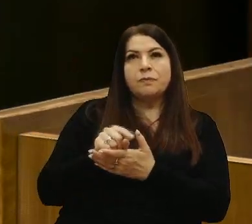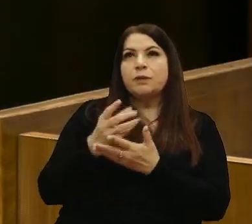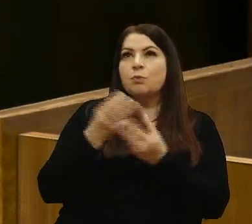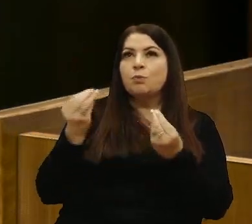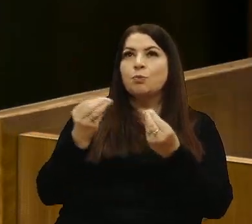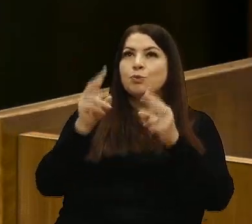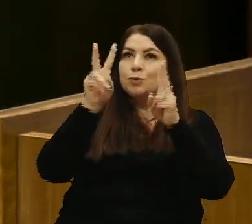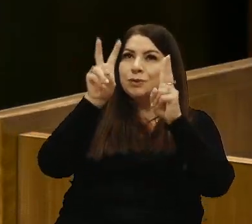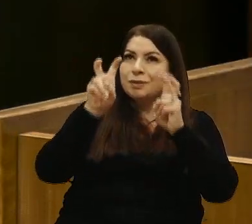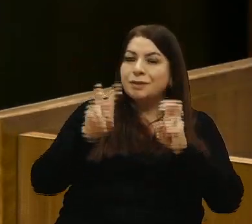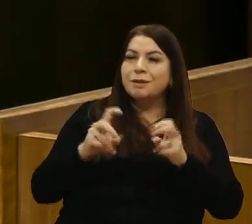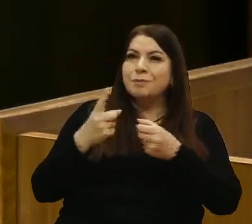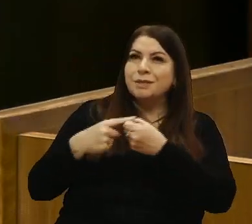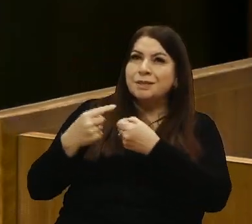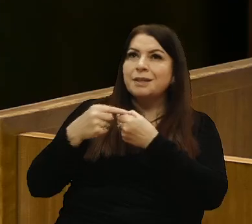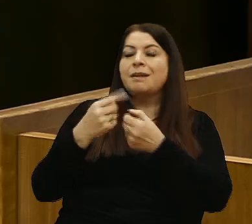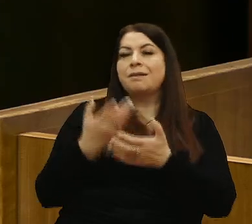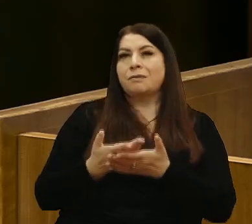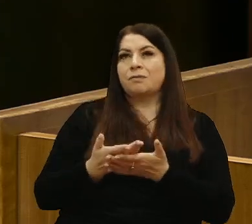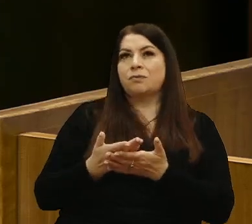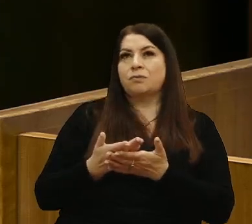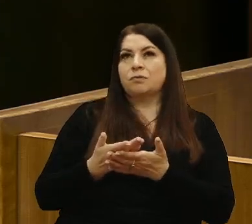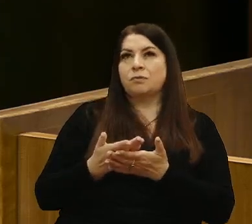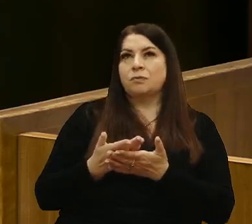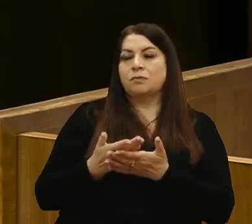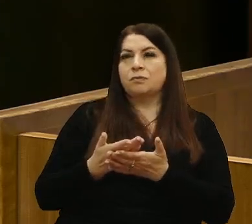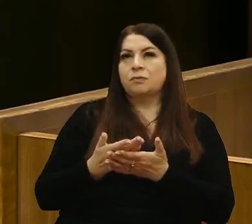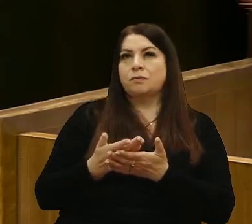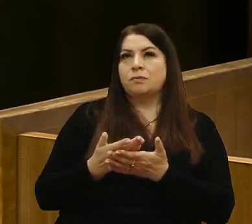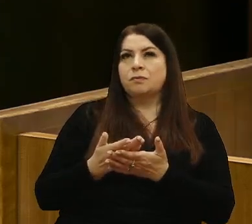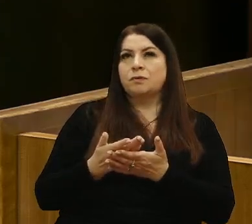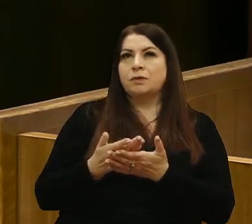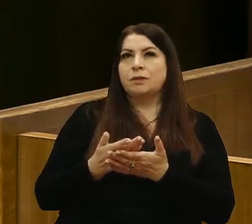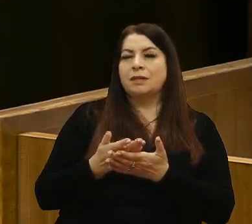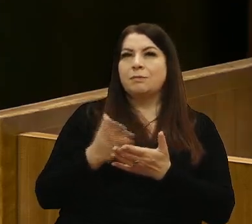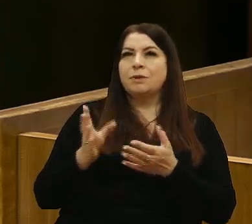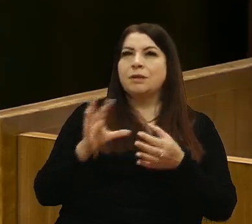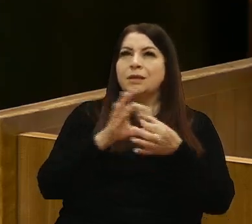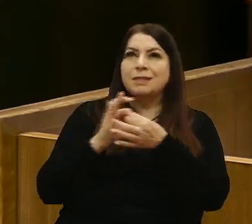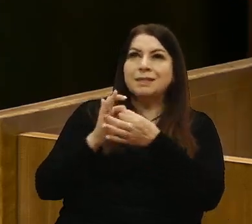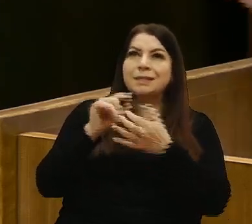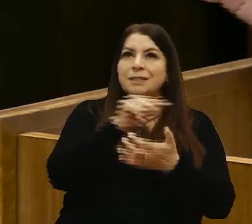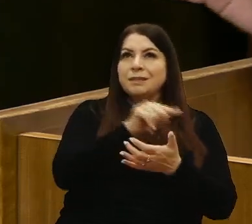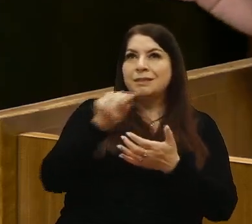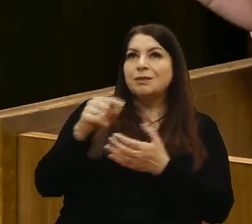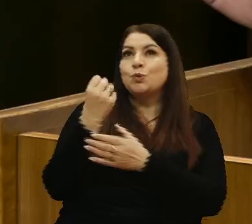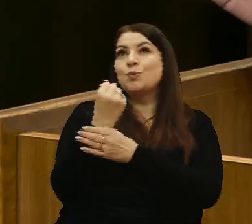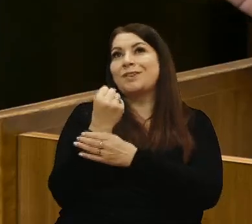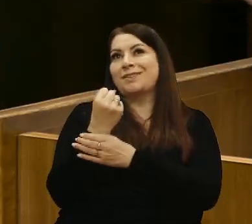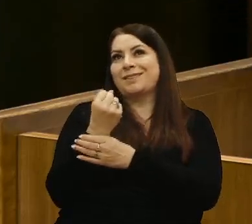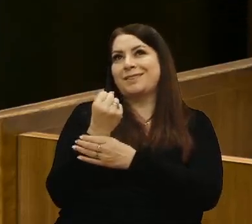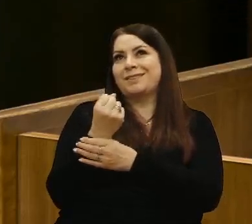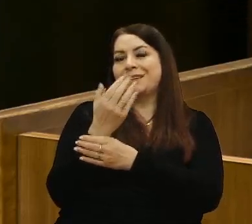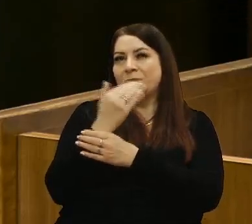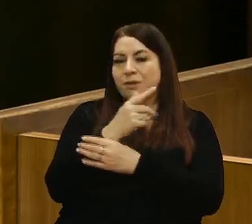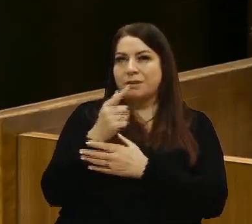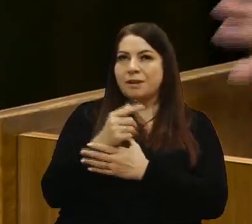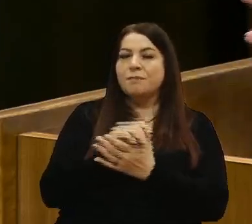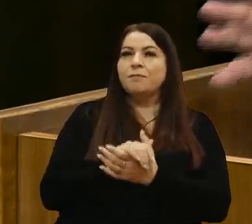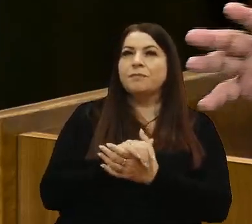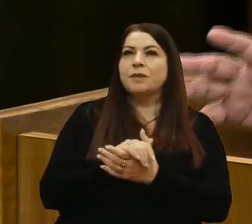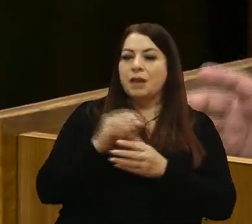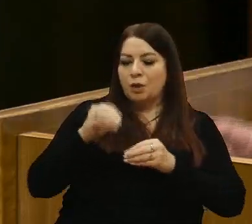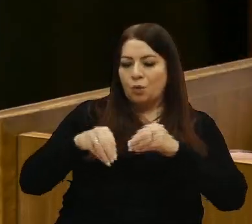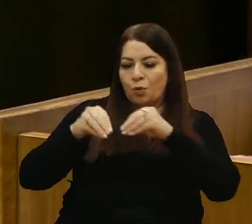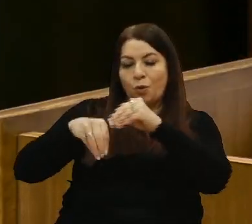muitos temas da cidade, eles estão interseccionalizados com o tema da segurança alimentar. As